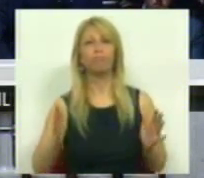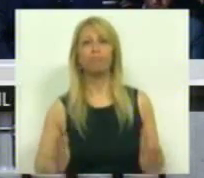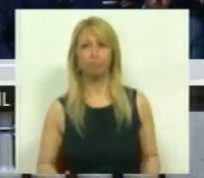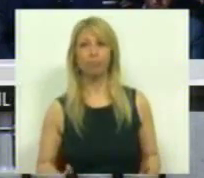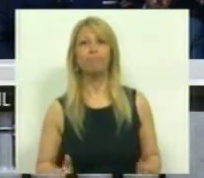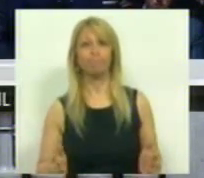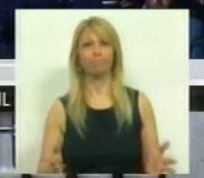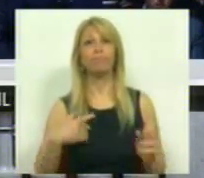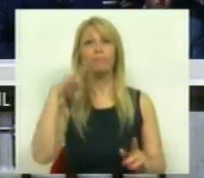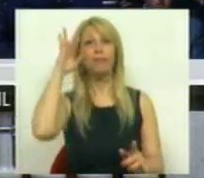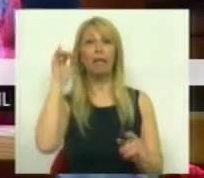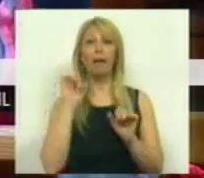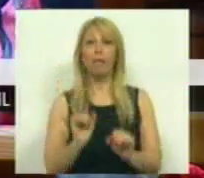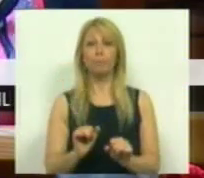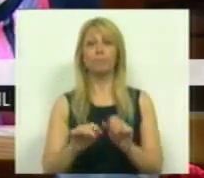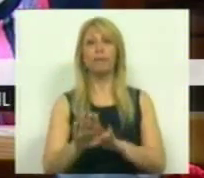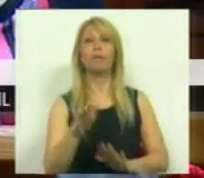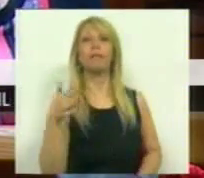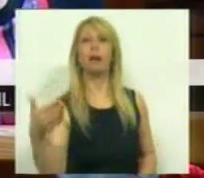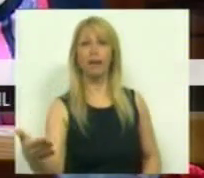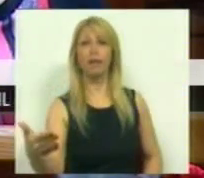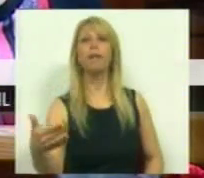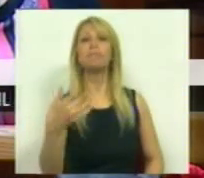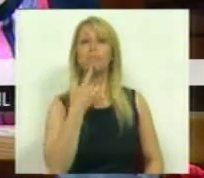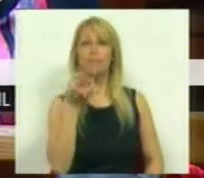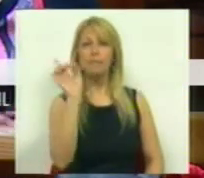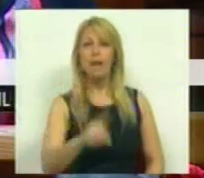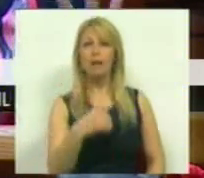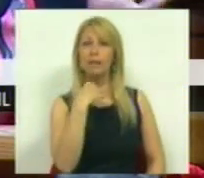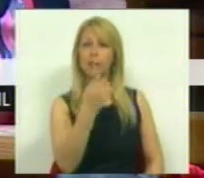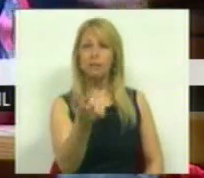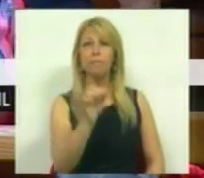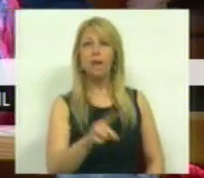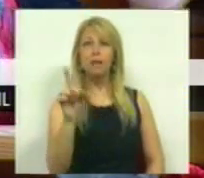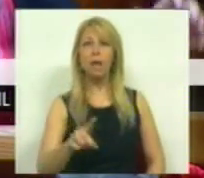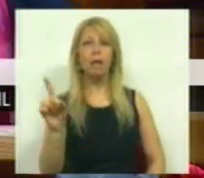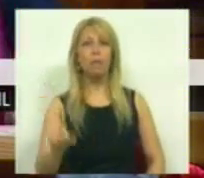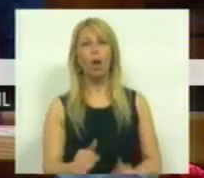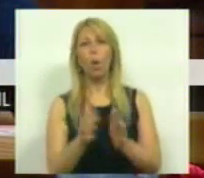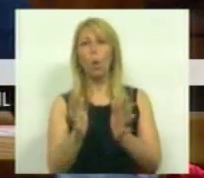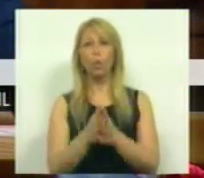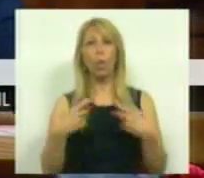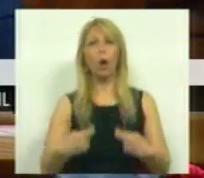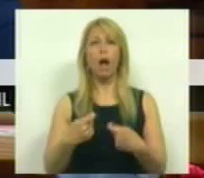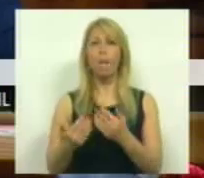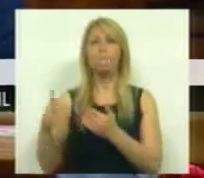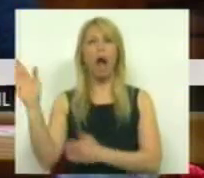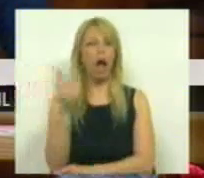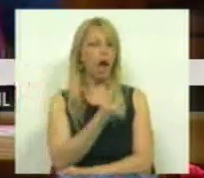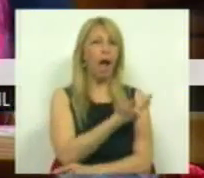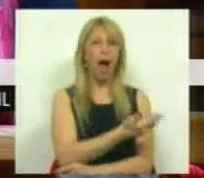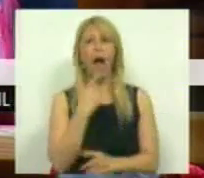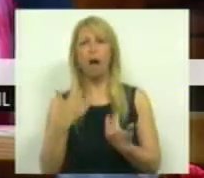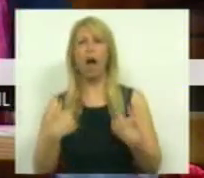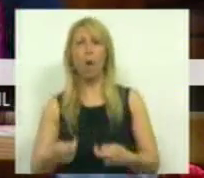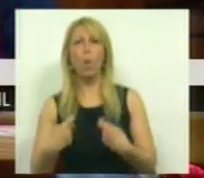mantra ideológico da direita repete incessantemente que todos vivemos acima das nossas possibilidades, num país em